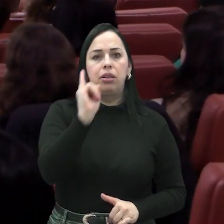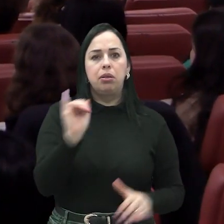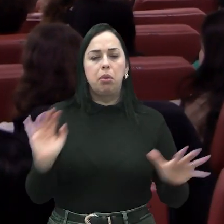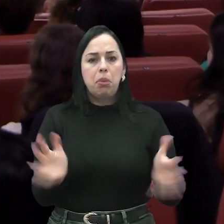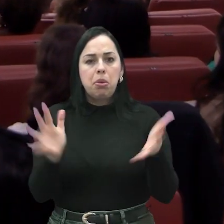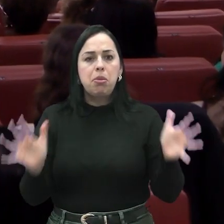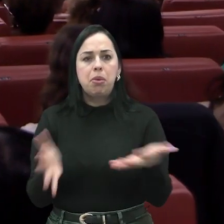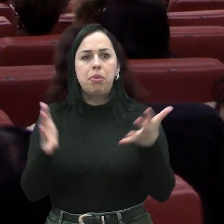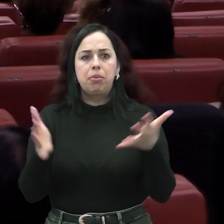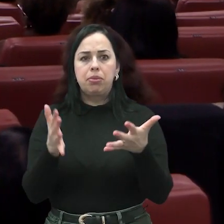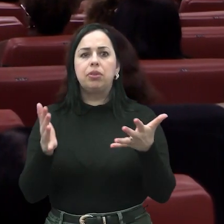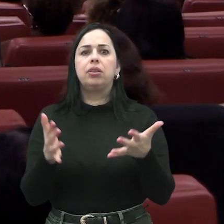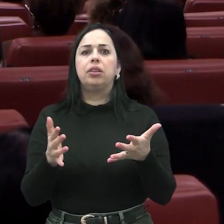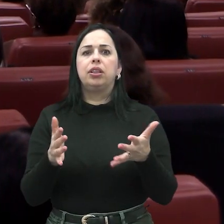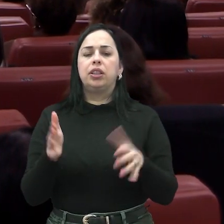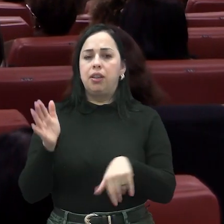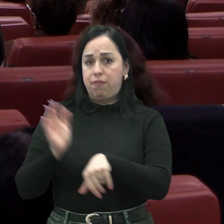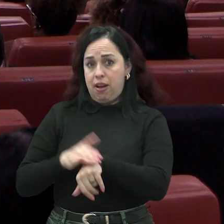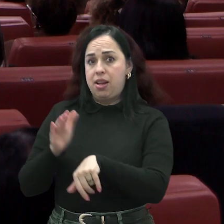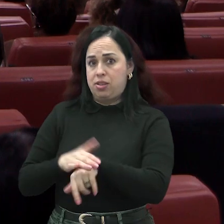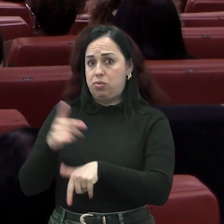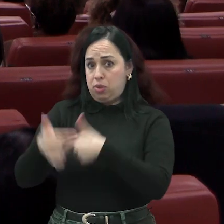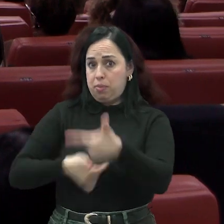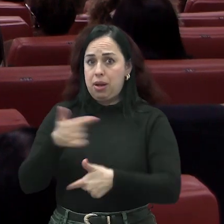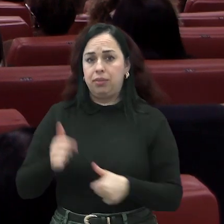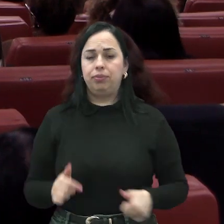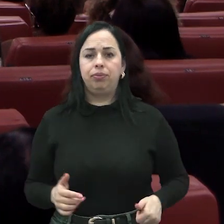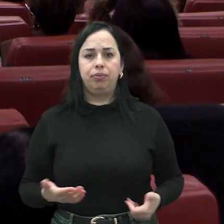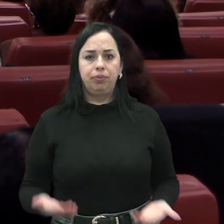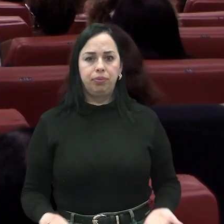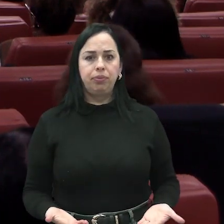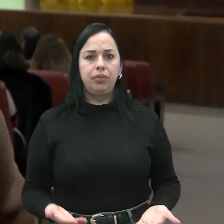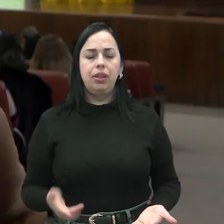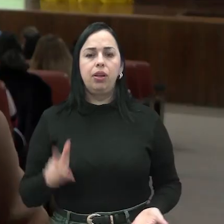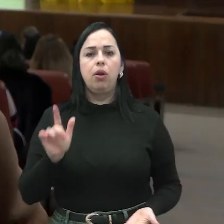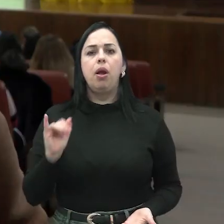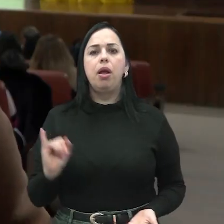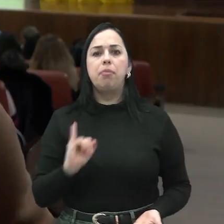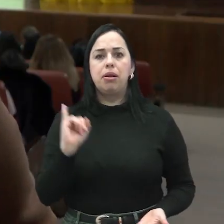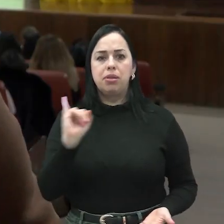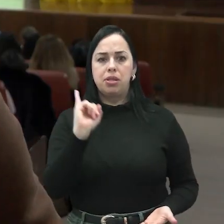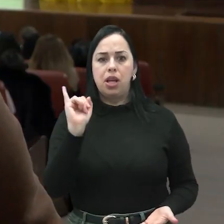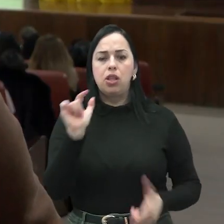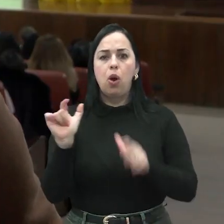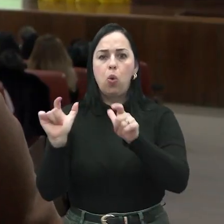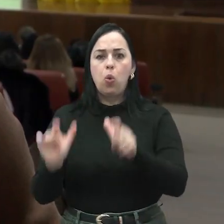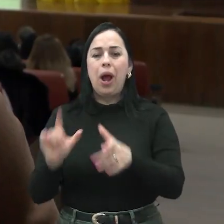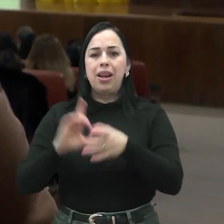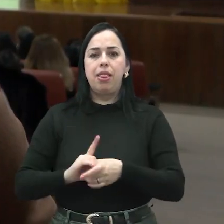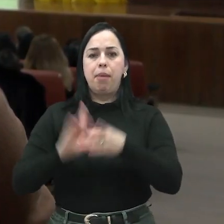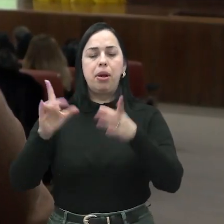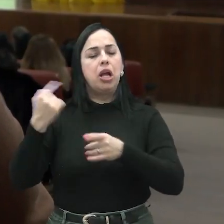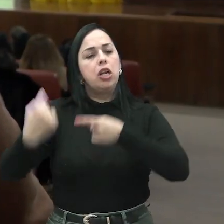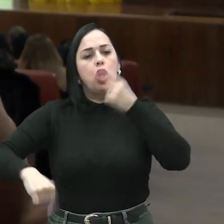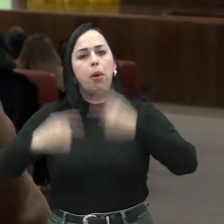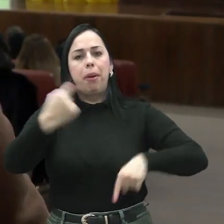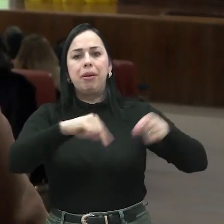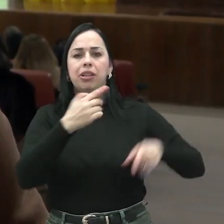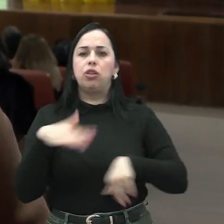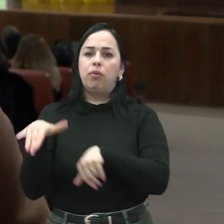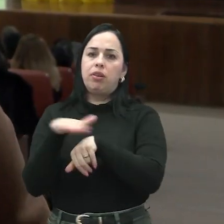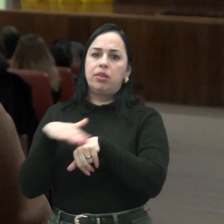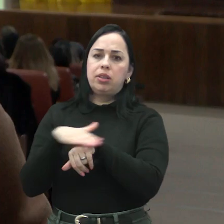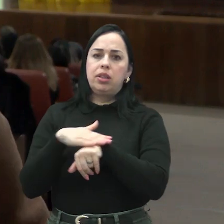para o fortalecimento dessas organizações que prestam serviços desse tipo. Uma das questões muito importantes é esse espaço democrático